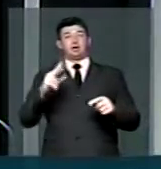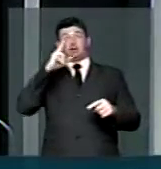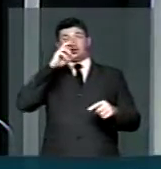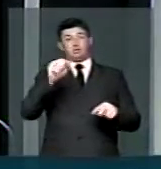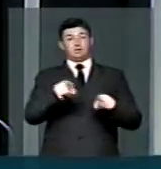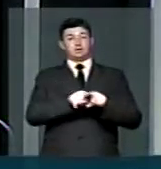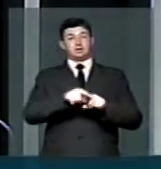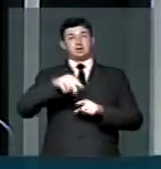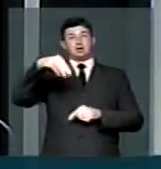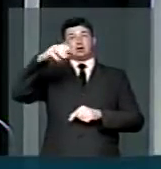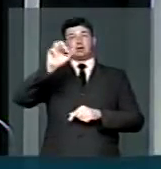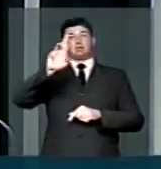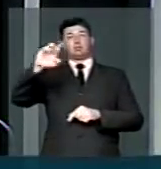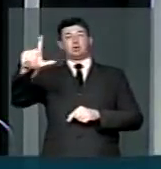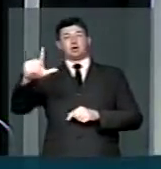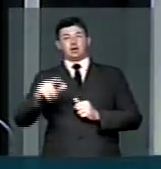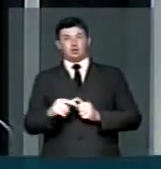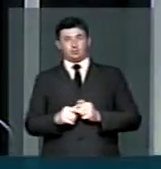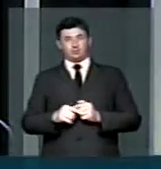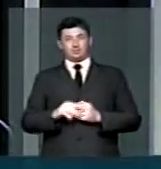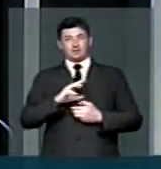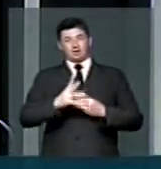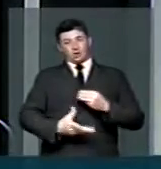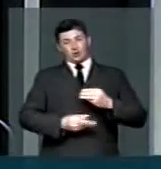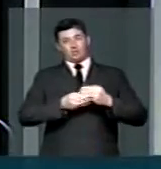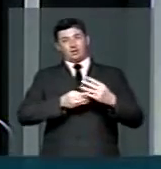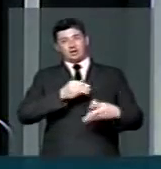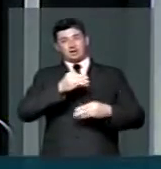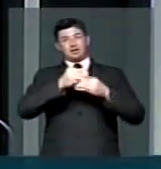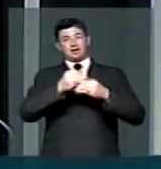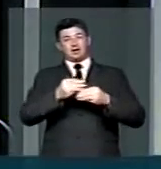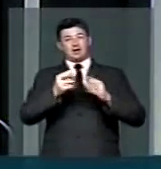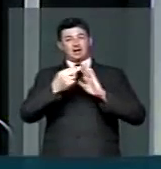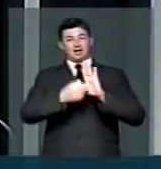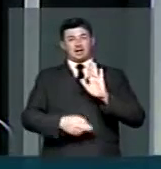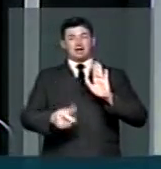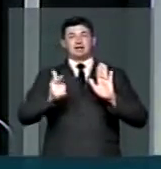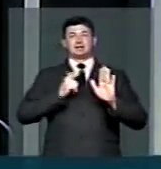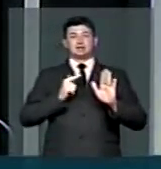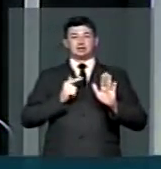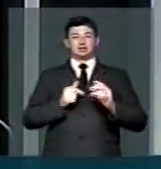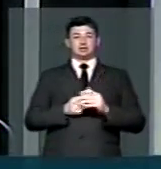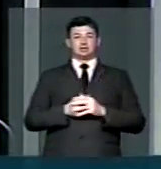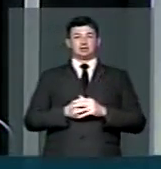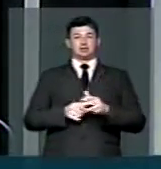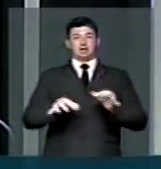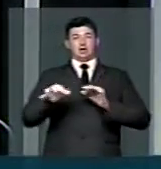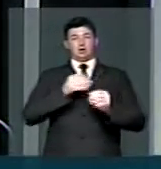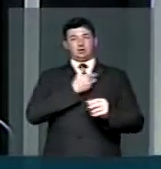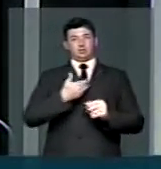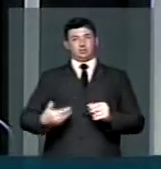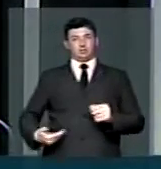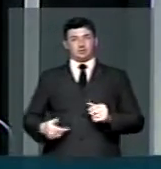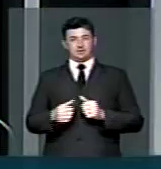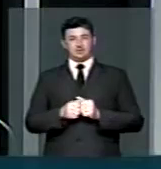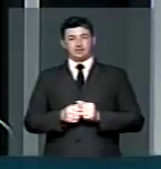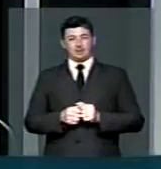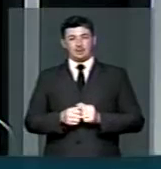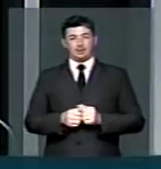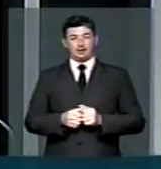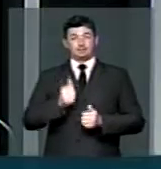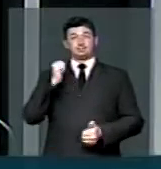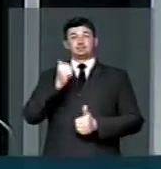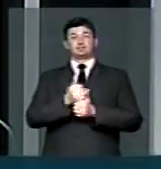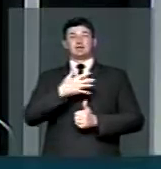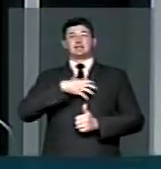a moralidade que complementava as regras estabelecedoras da ordem pública. Tomou lugar